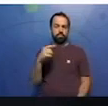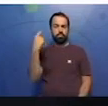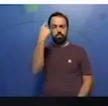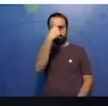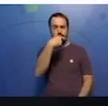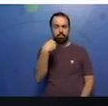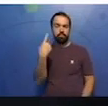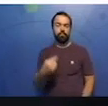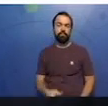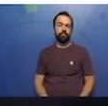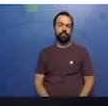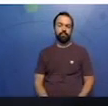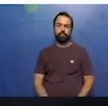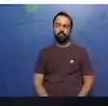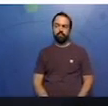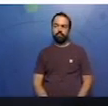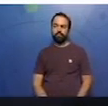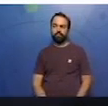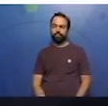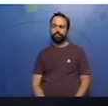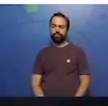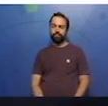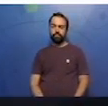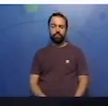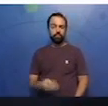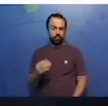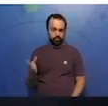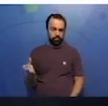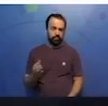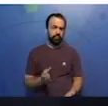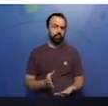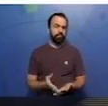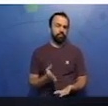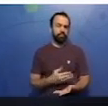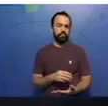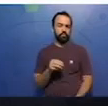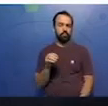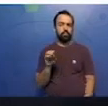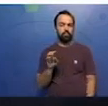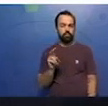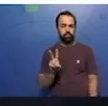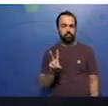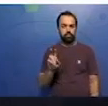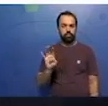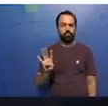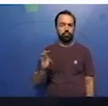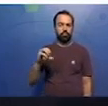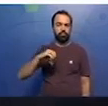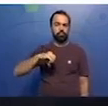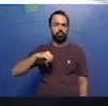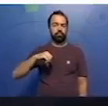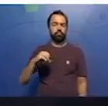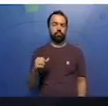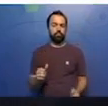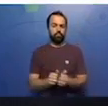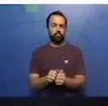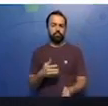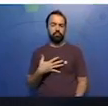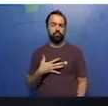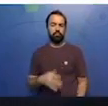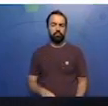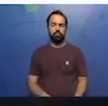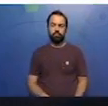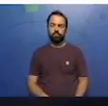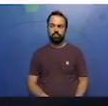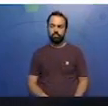lá, muito bem. Ainda na página 249, continua comigo.